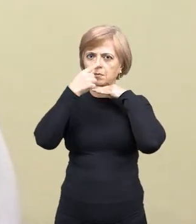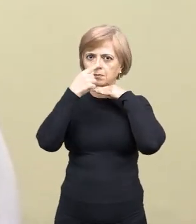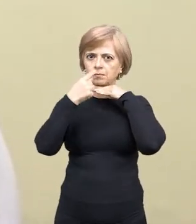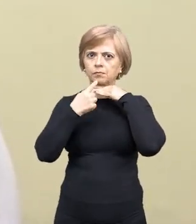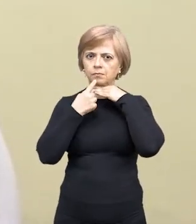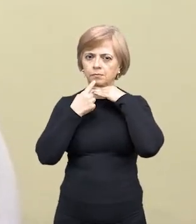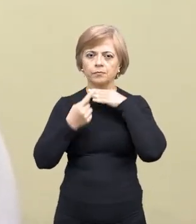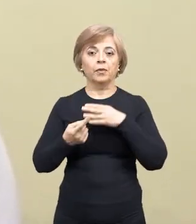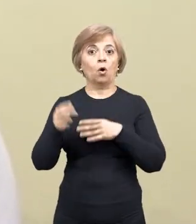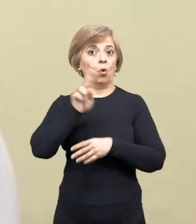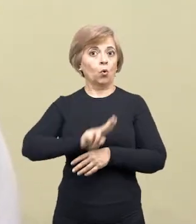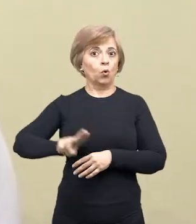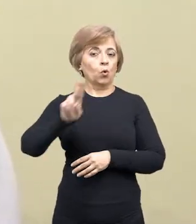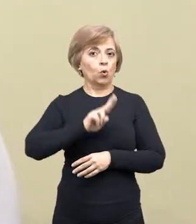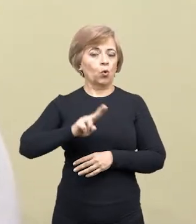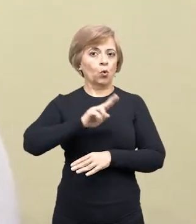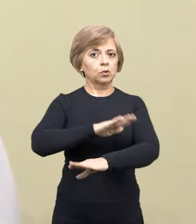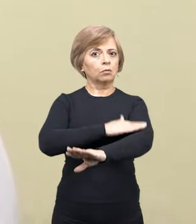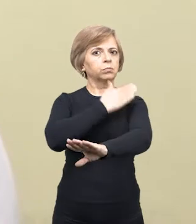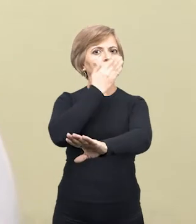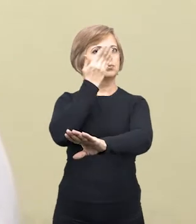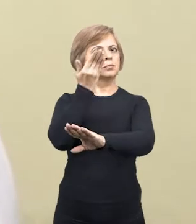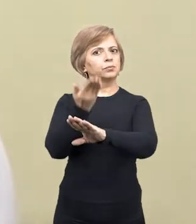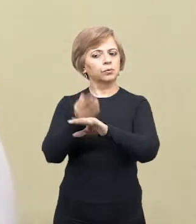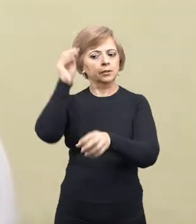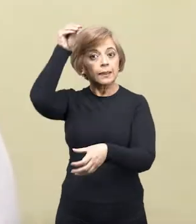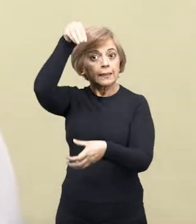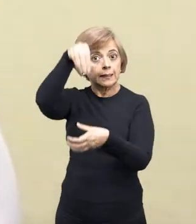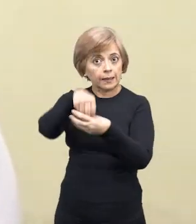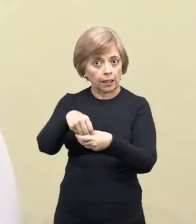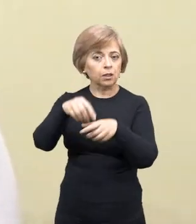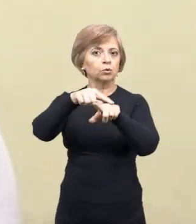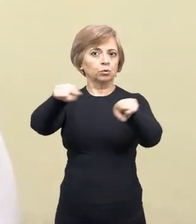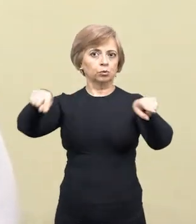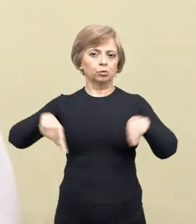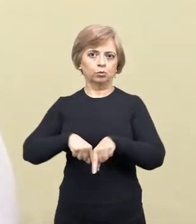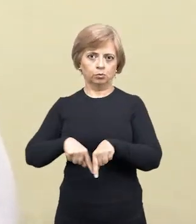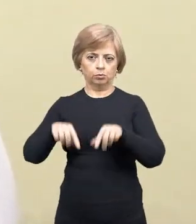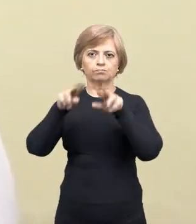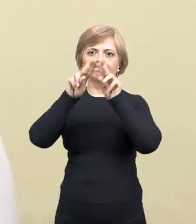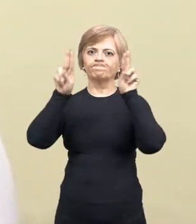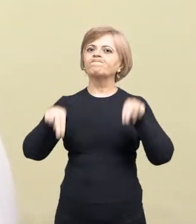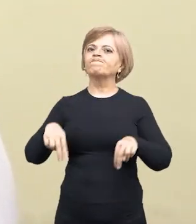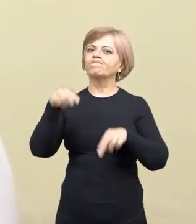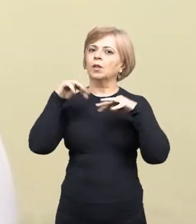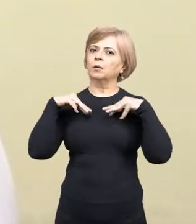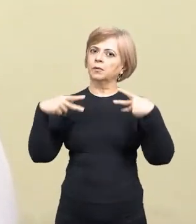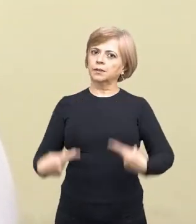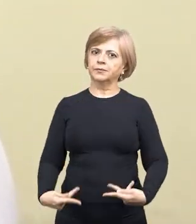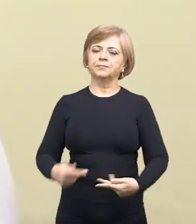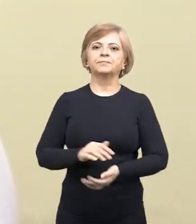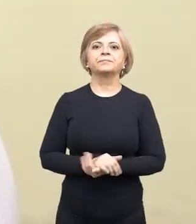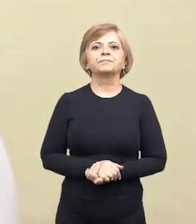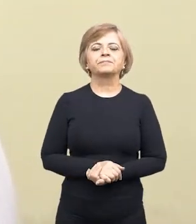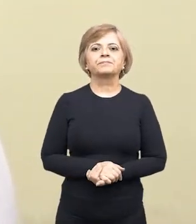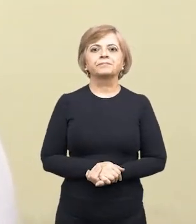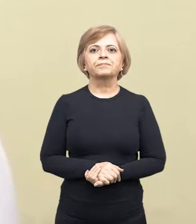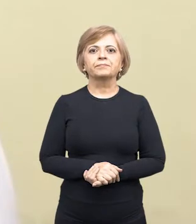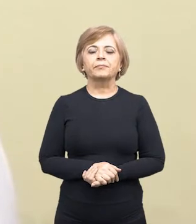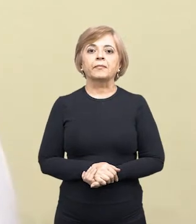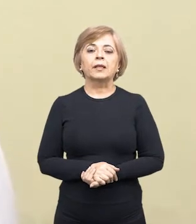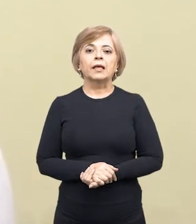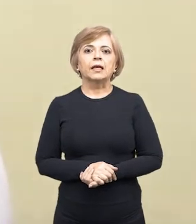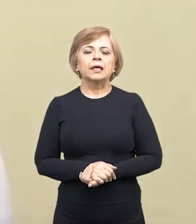serem utilizadas durante toda a permanência na unidade física do Ministério Público do Rio de Janeiro.